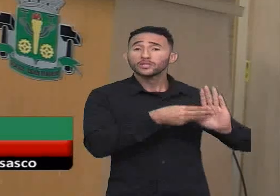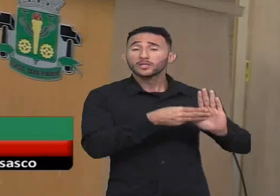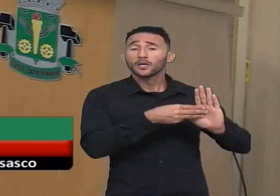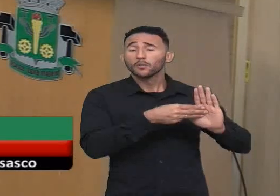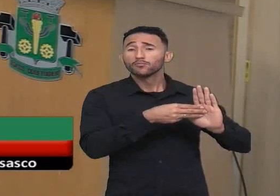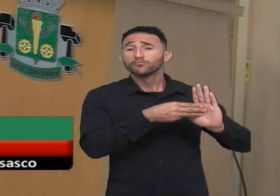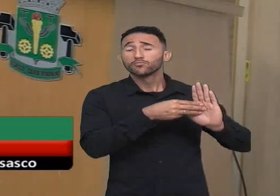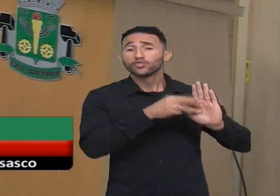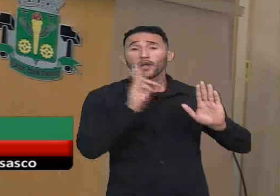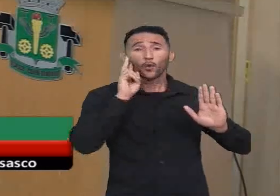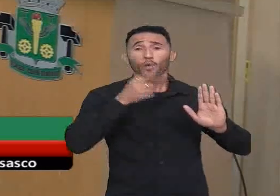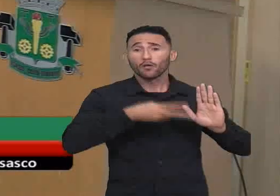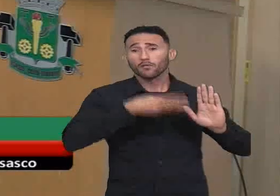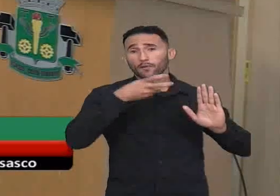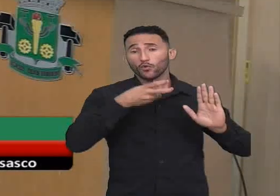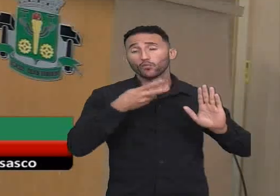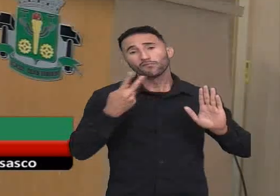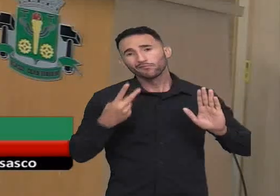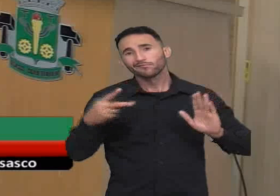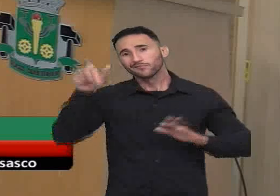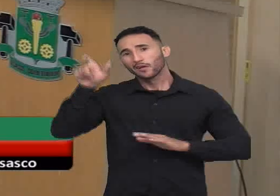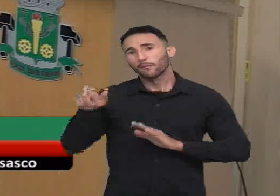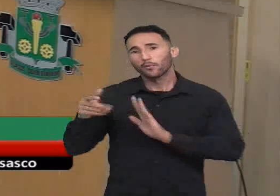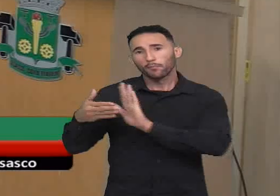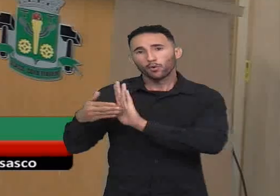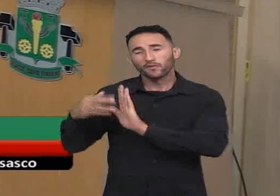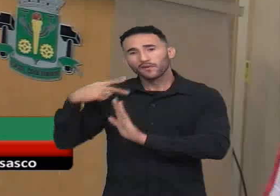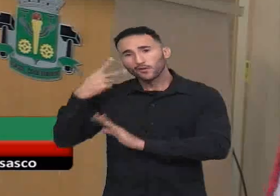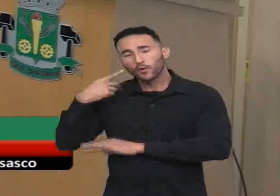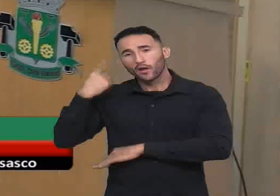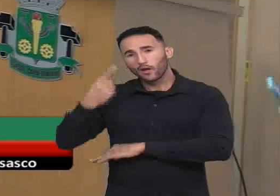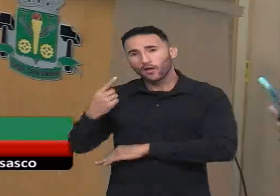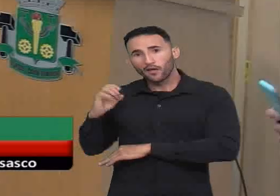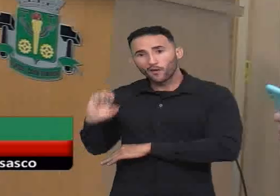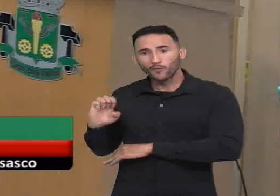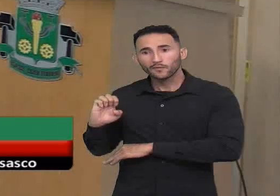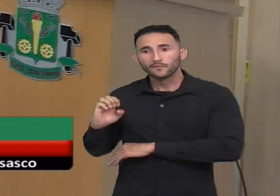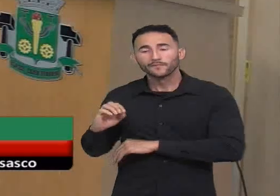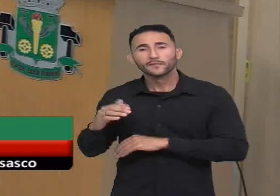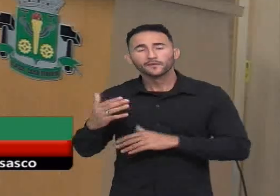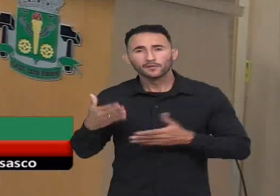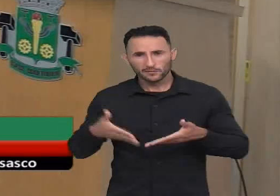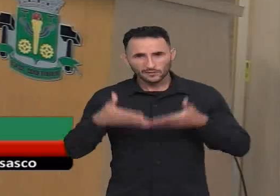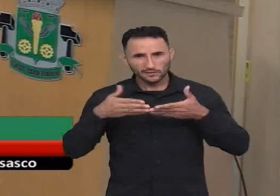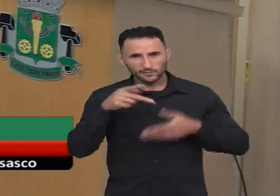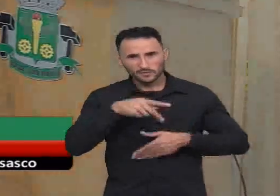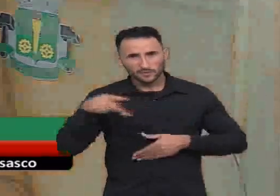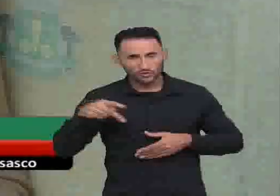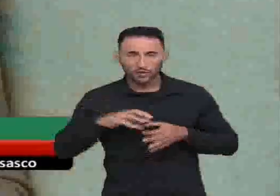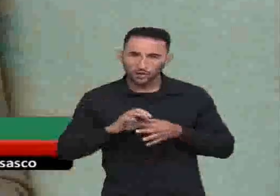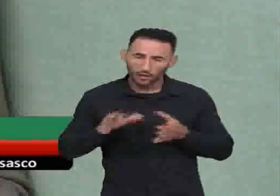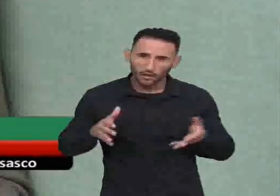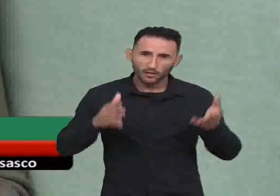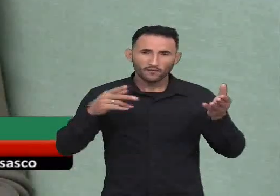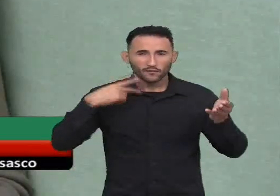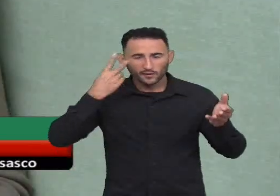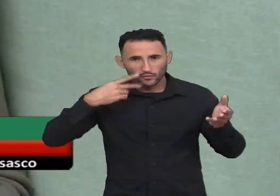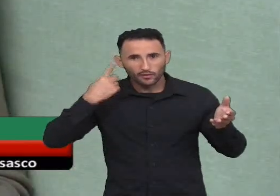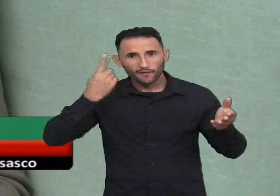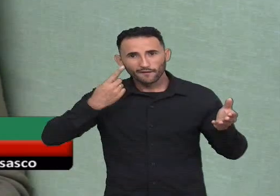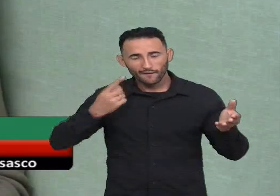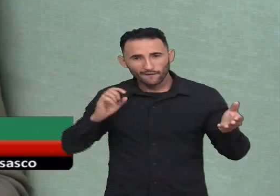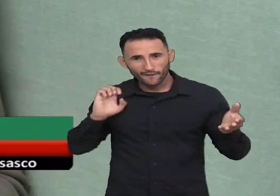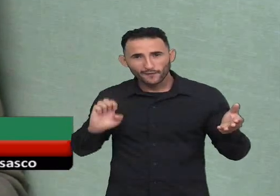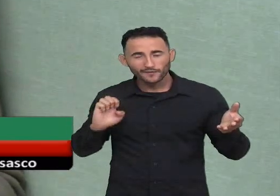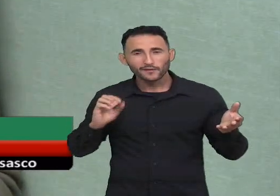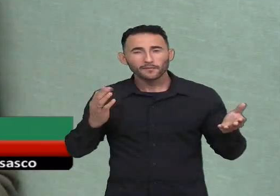de reconhecimento da nobre vereadora Elza Oliveira. Questão de ordem, presidente. Questão de ordem da vereadora Elza